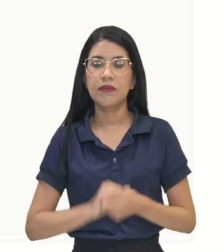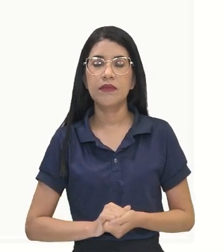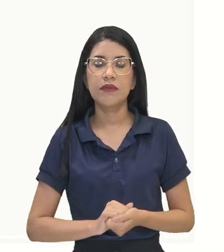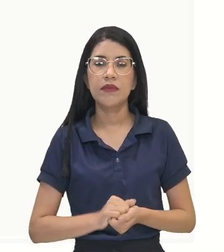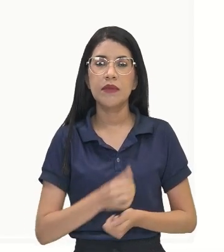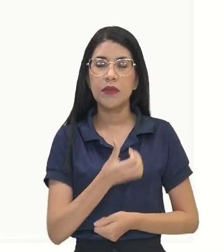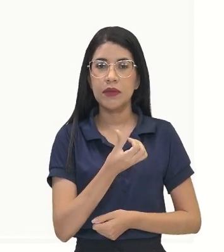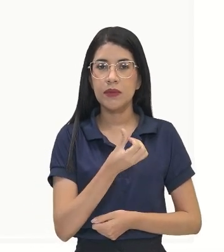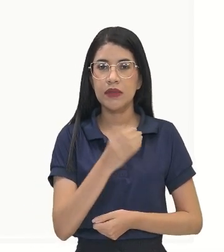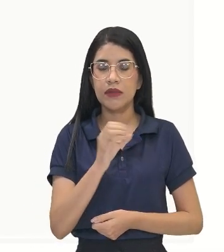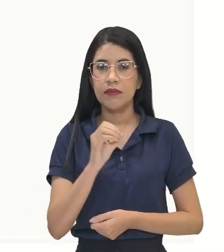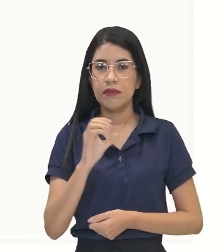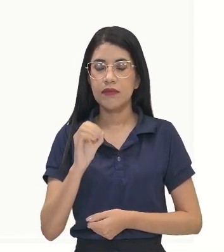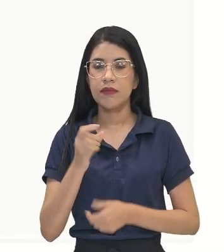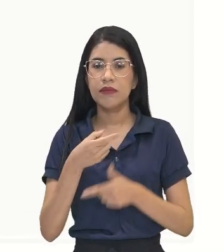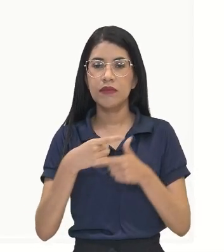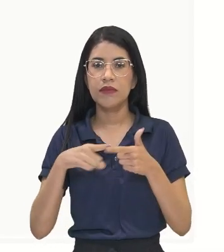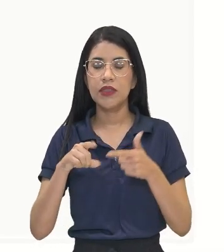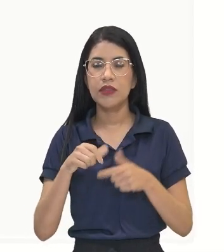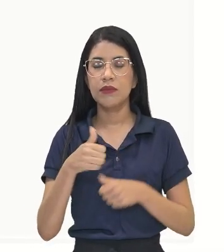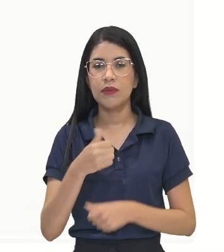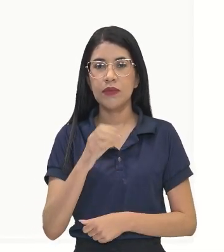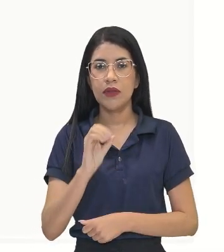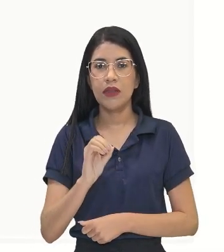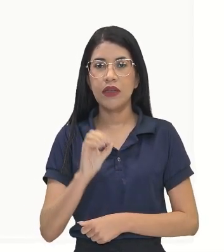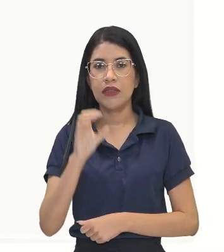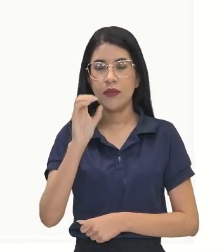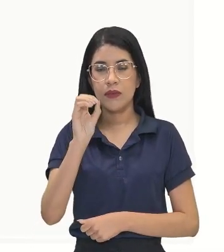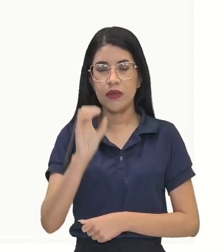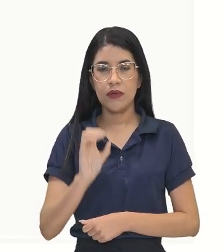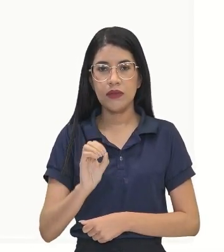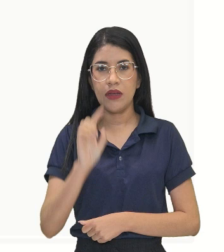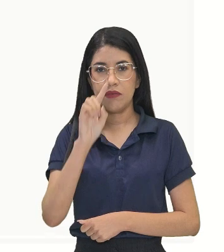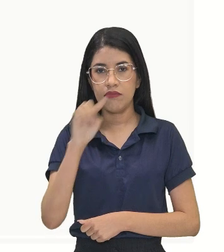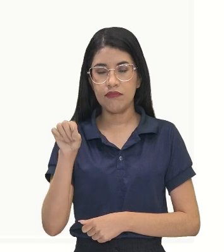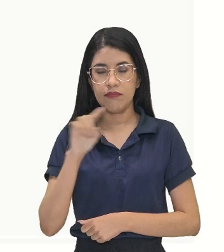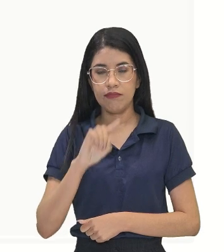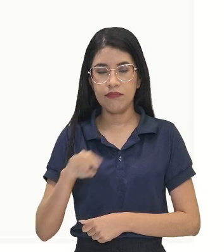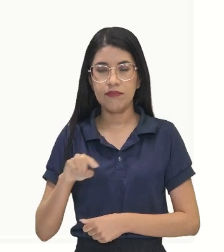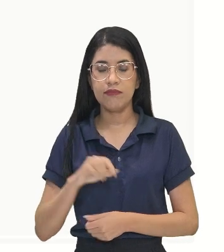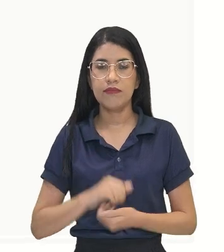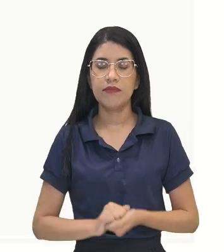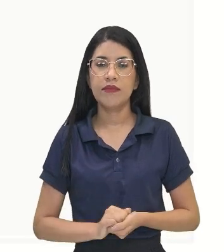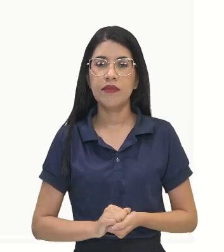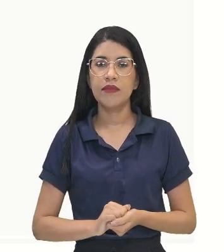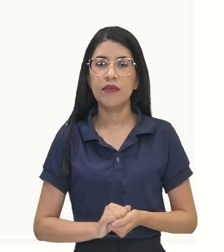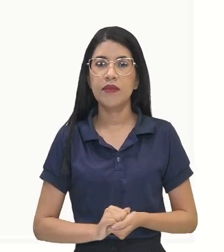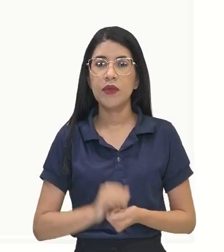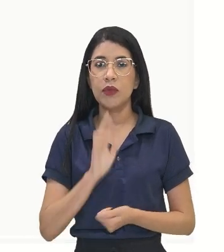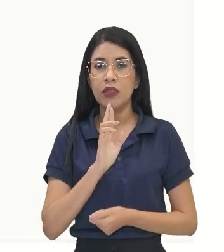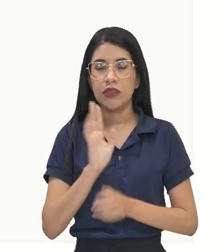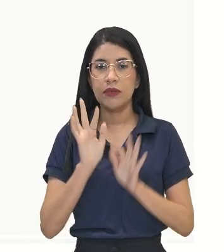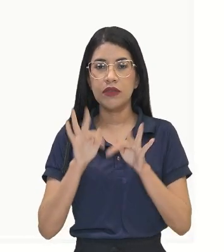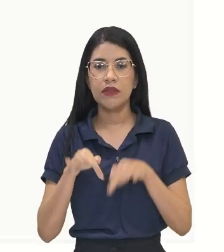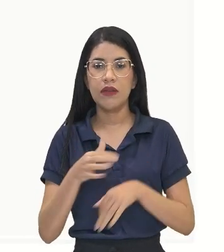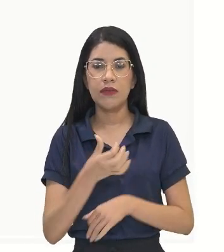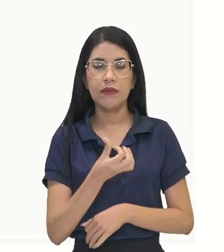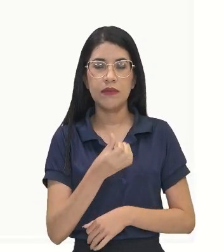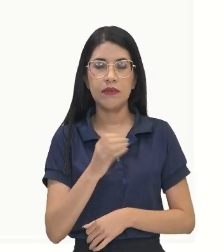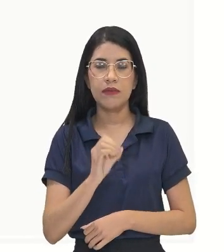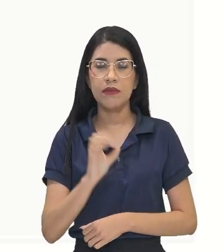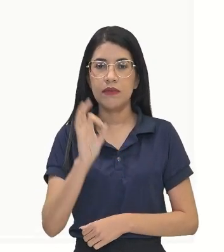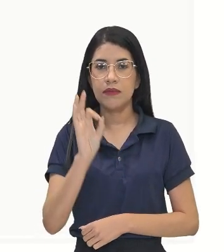dividido por 10, nós cortaremos esse com esse. Então, aqui o resultado é 60%,